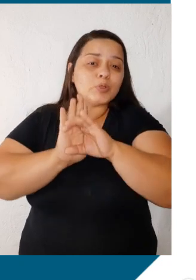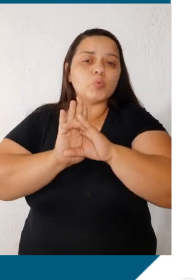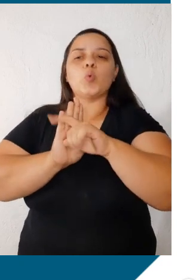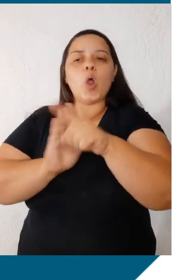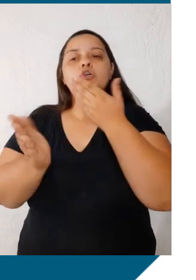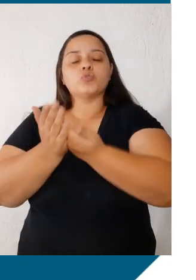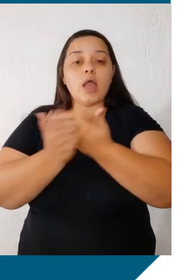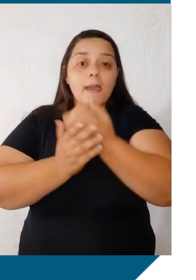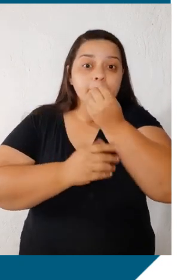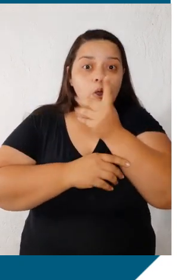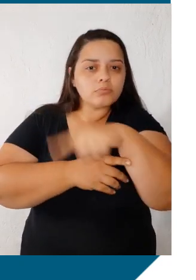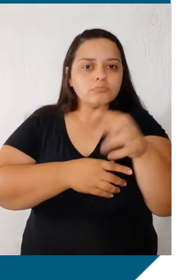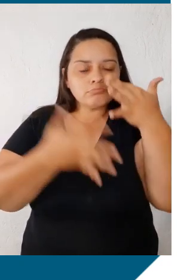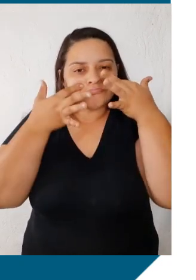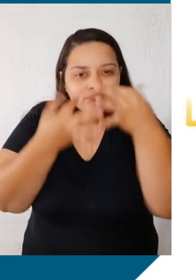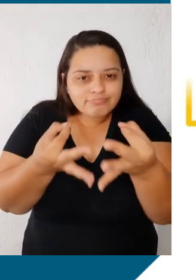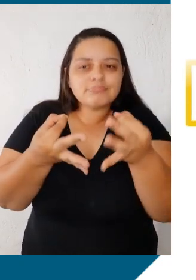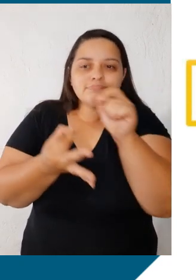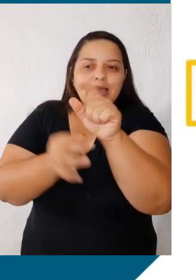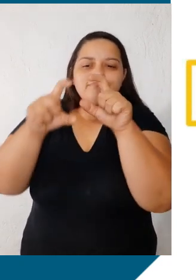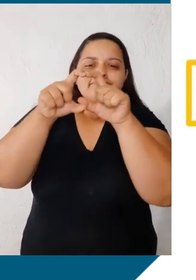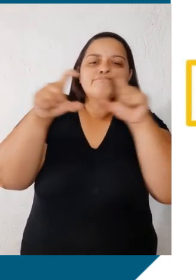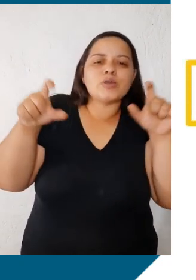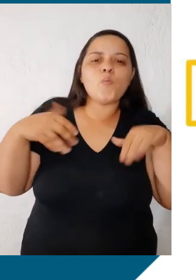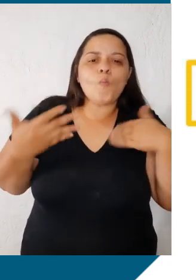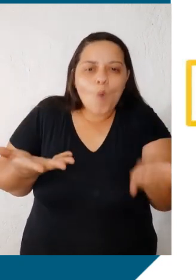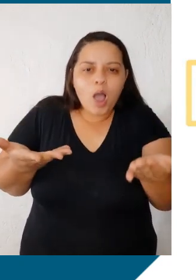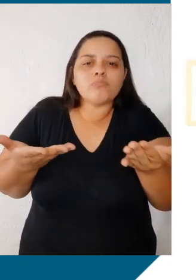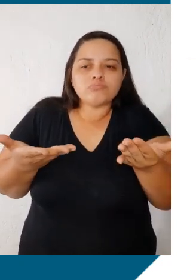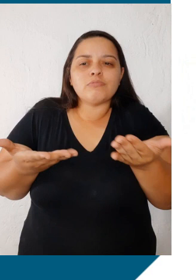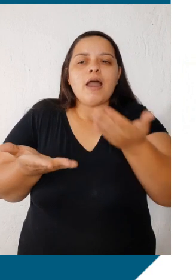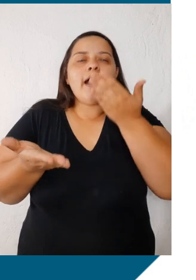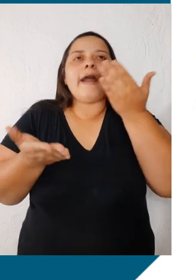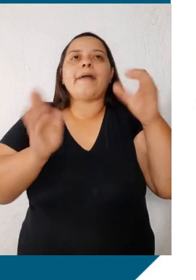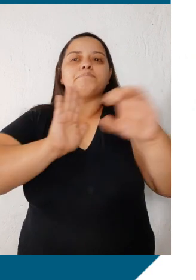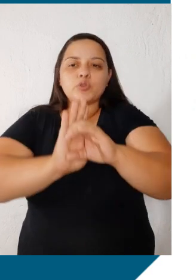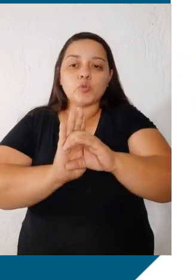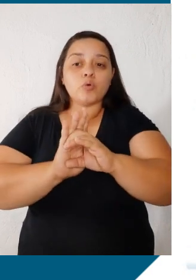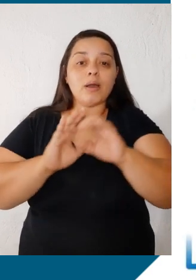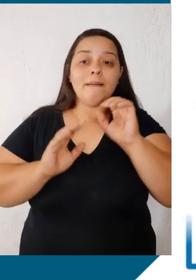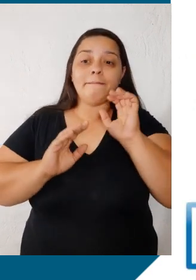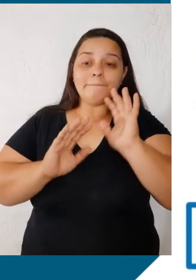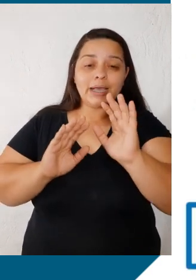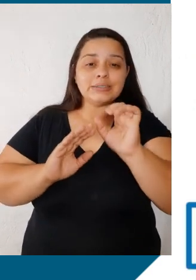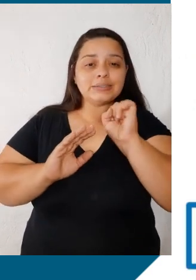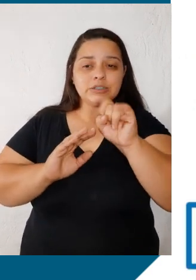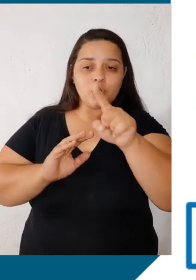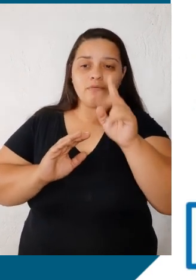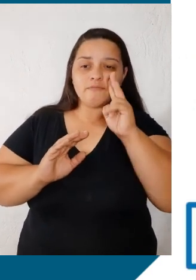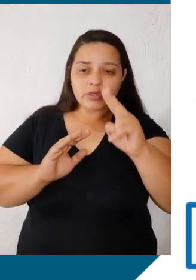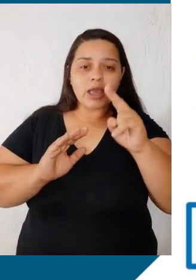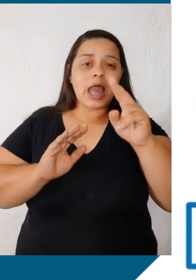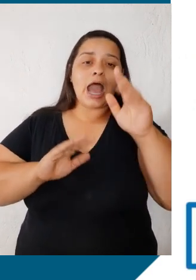muito importante que você preste atenção nessas indicações. Você pode me perguntar, mas vocês não vão acompanhar